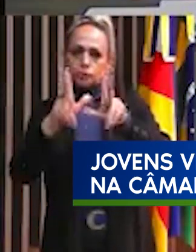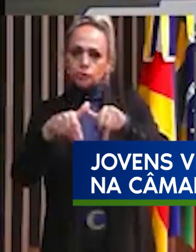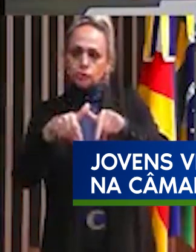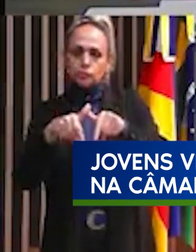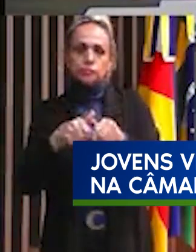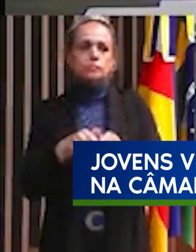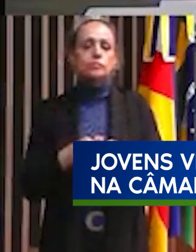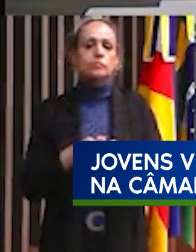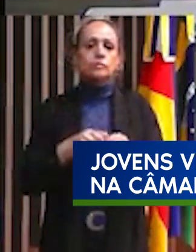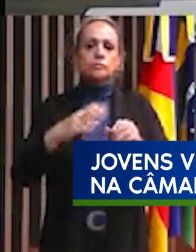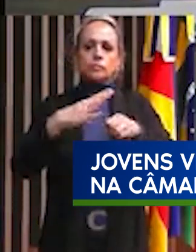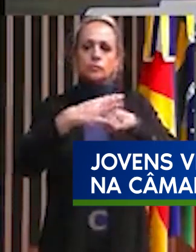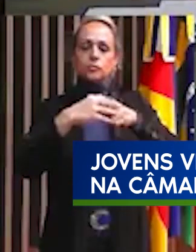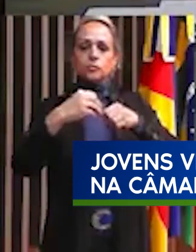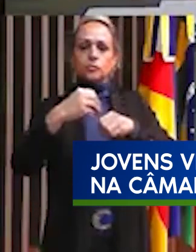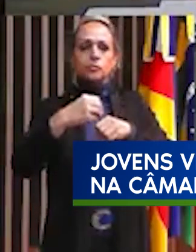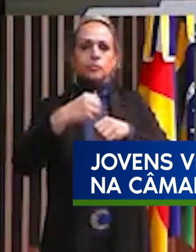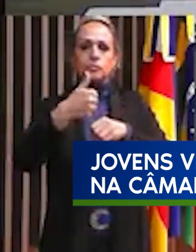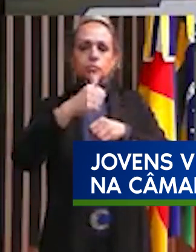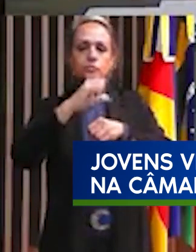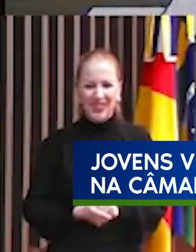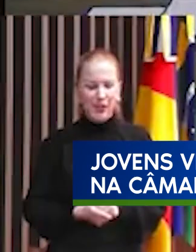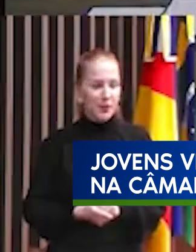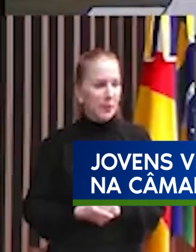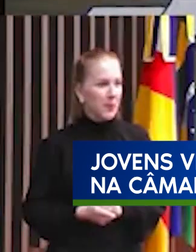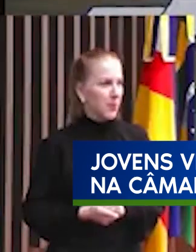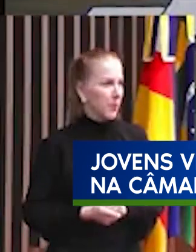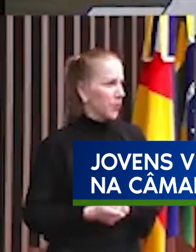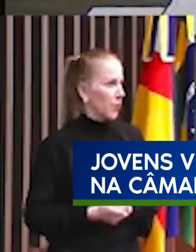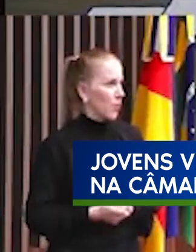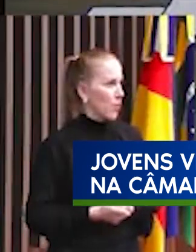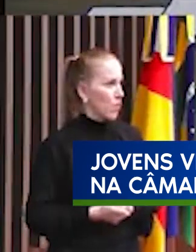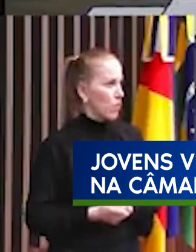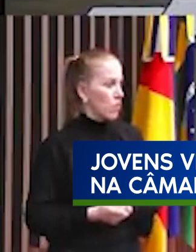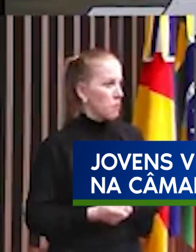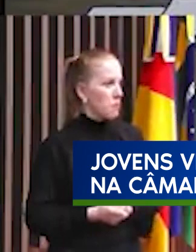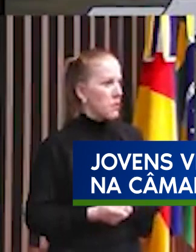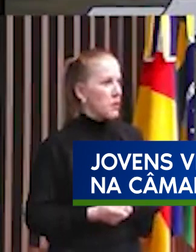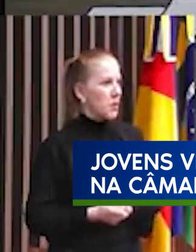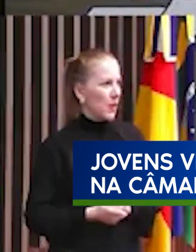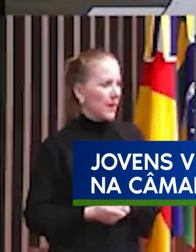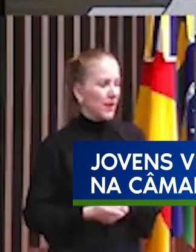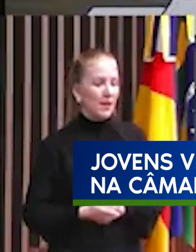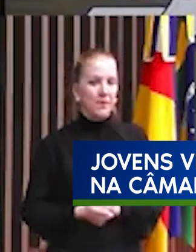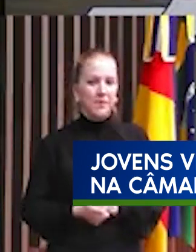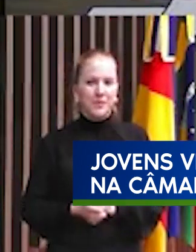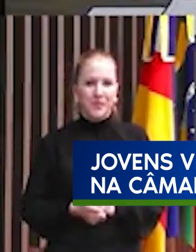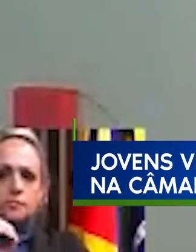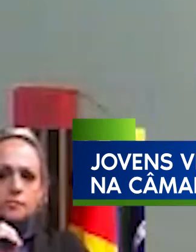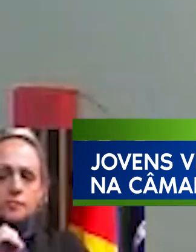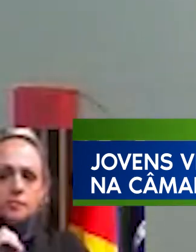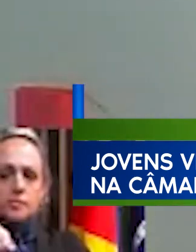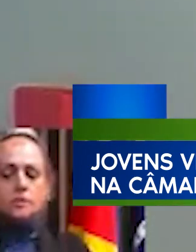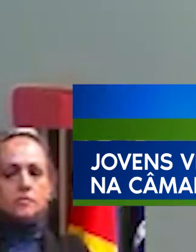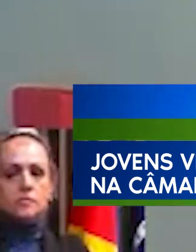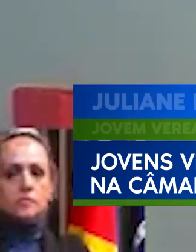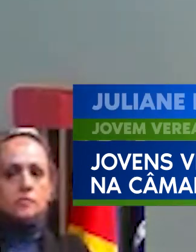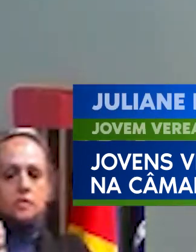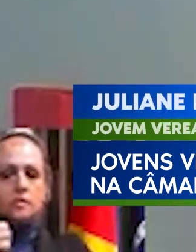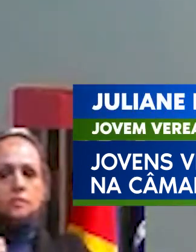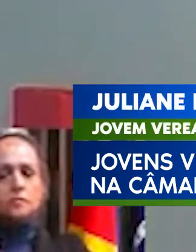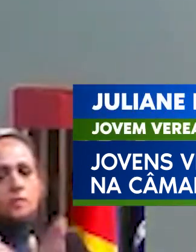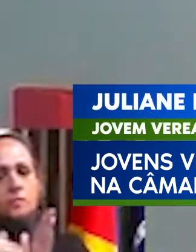da Escola Professora Maria Garcia Pezzi apresentou o projeto com ênfase no diagnóstico do autismo a proposta